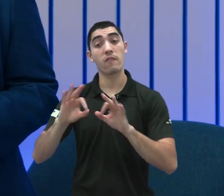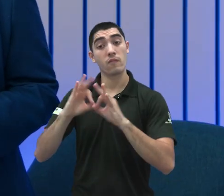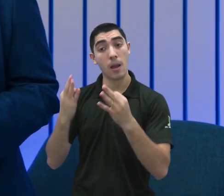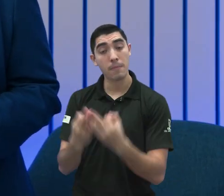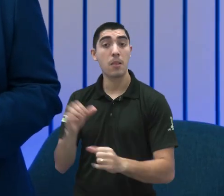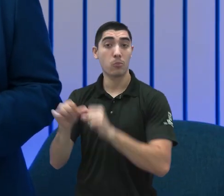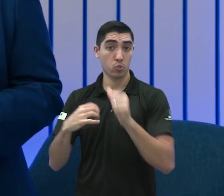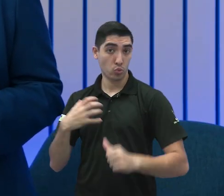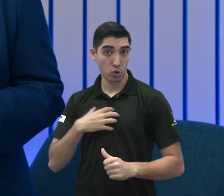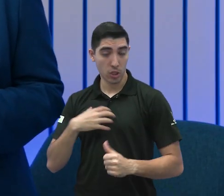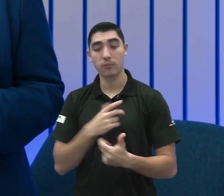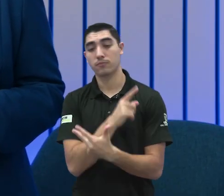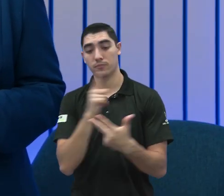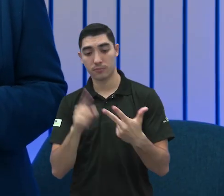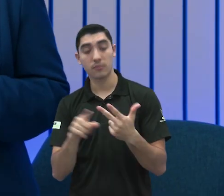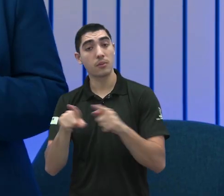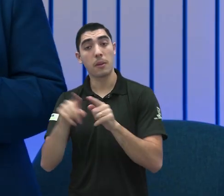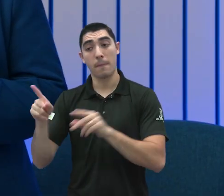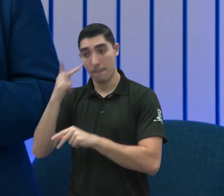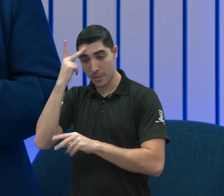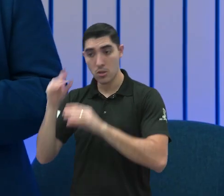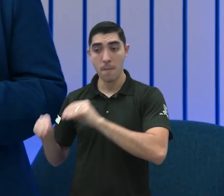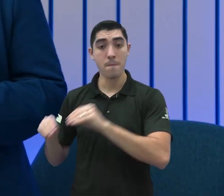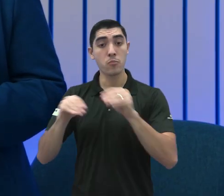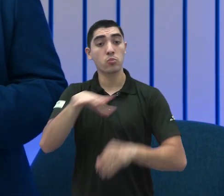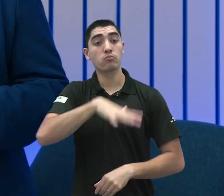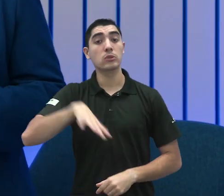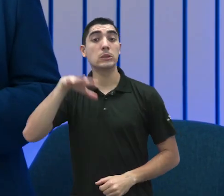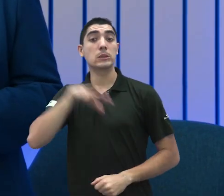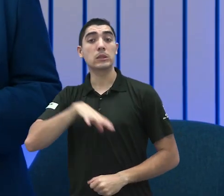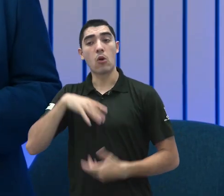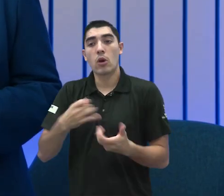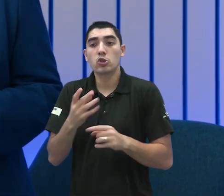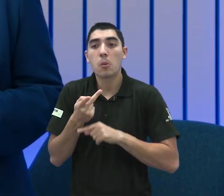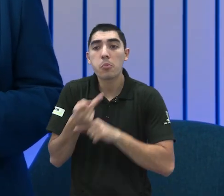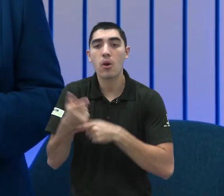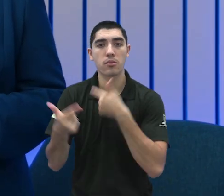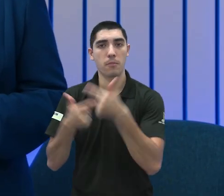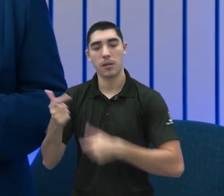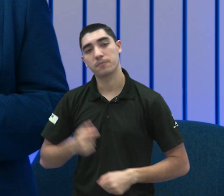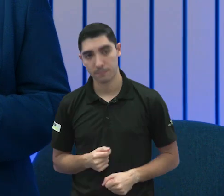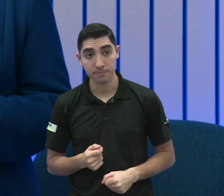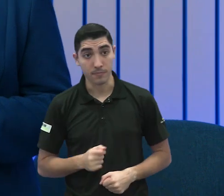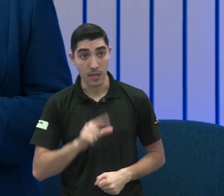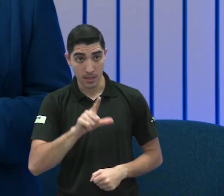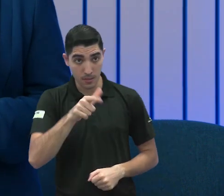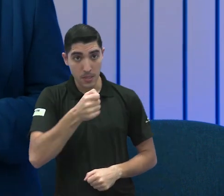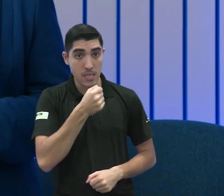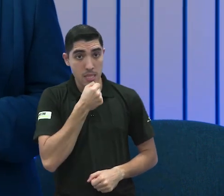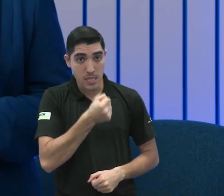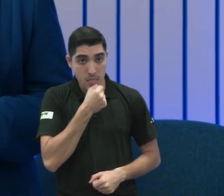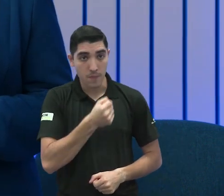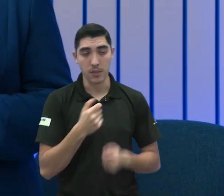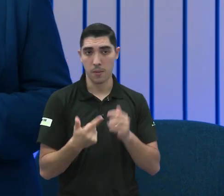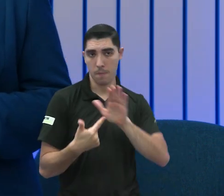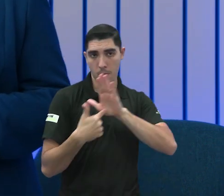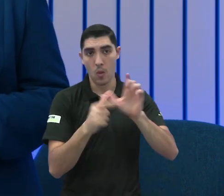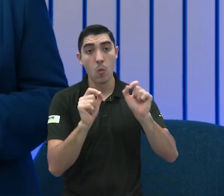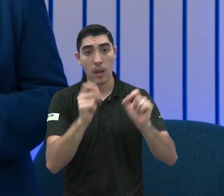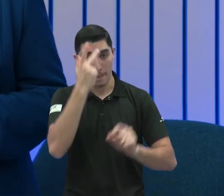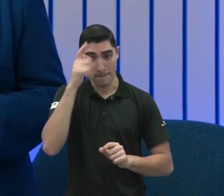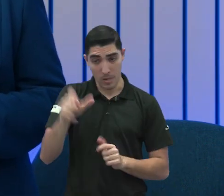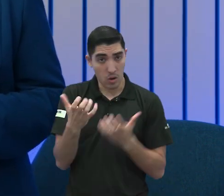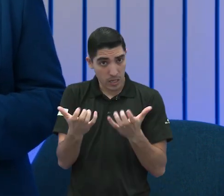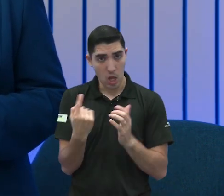e também na migração para grandes centros em busca de trabalho. Na reportagem a seguir, a gente mostra que morar